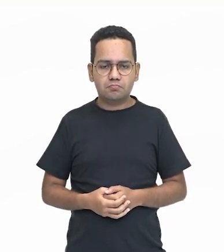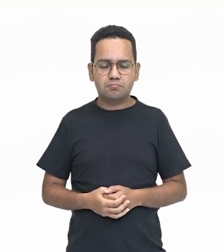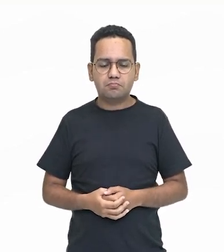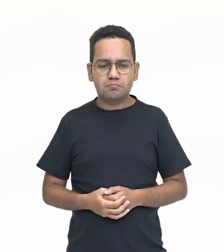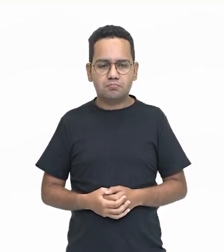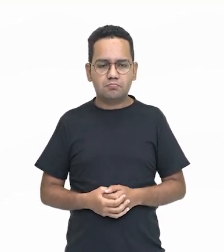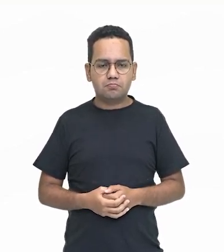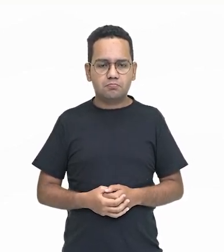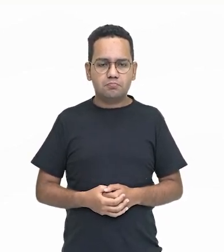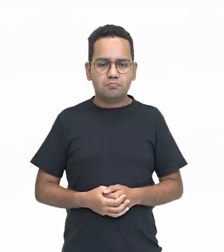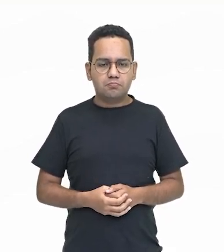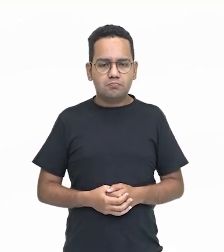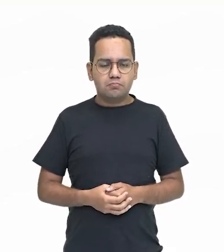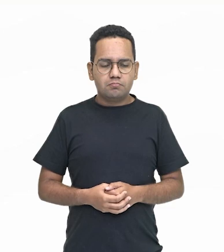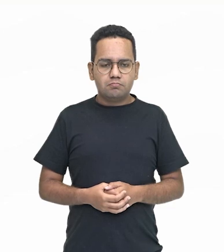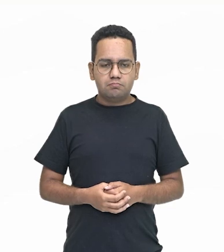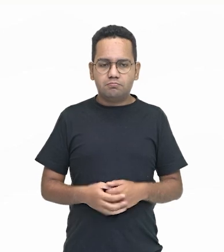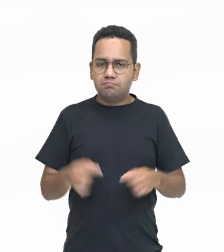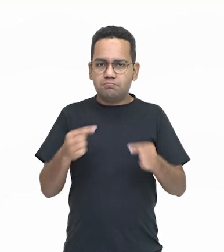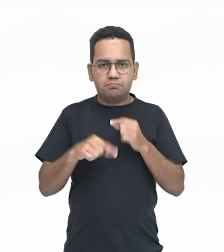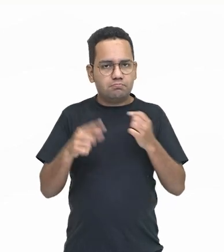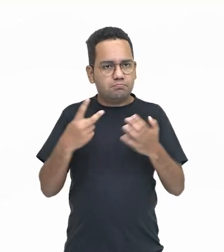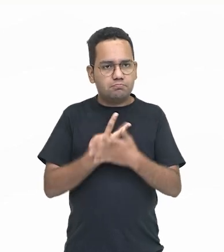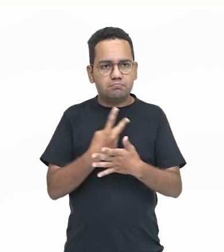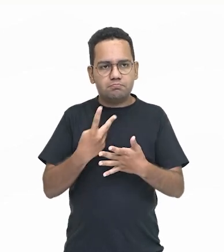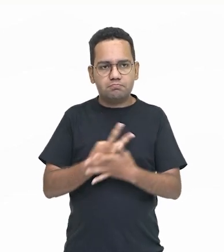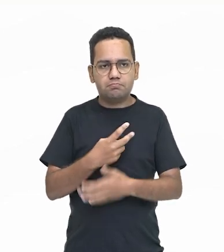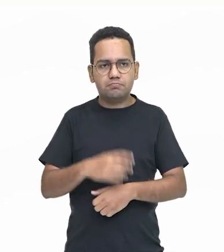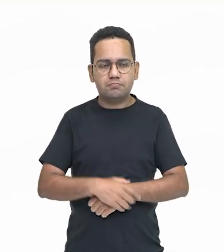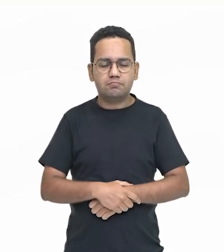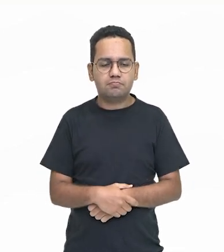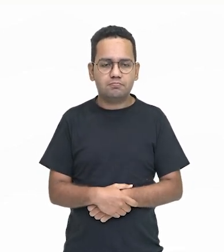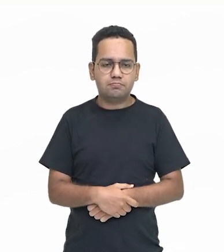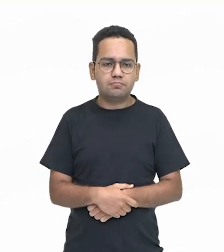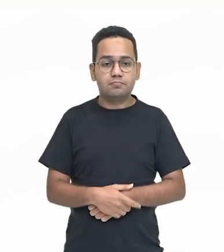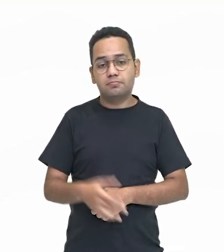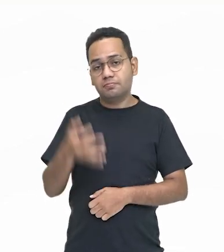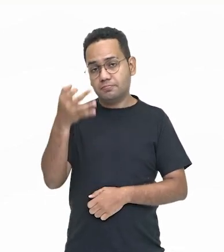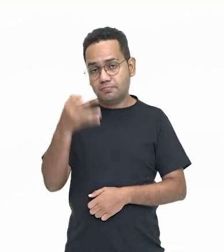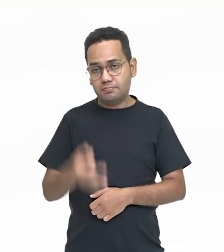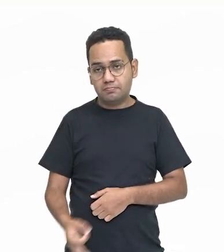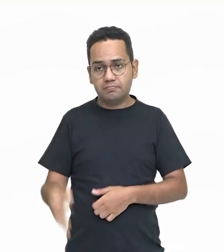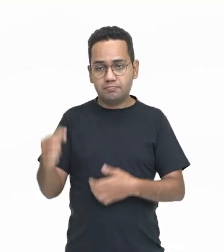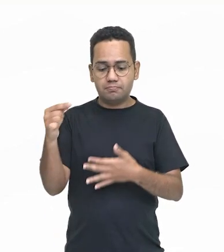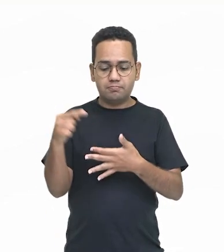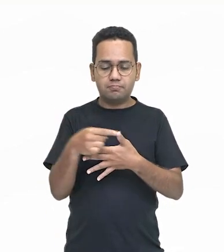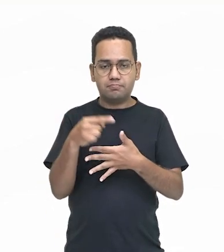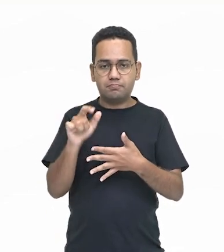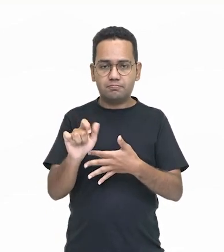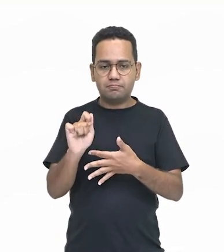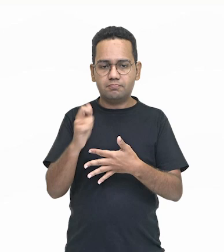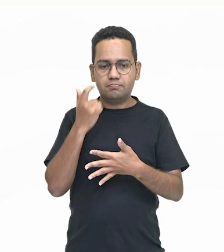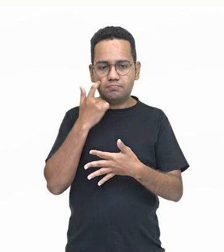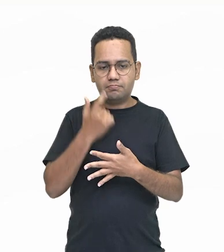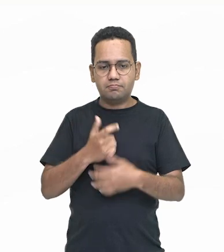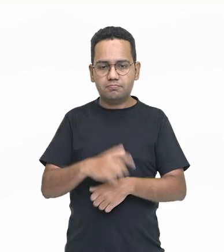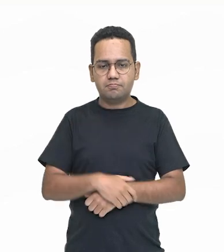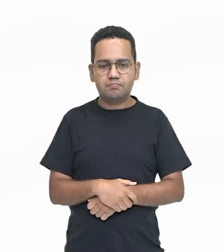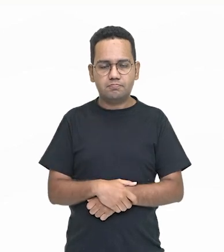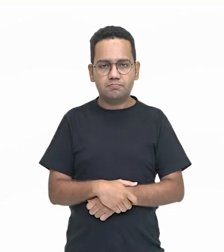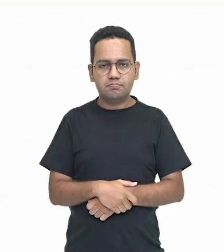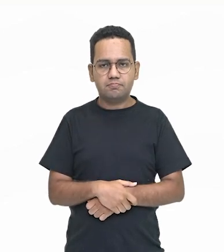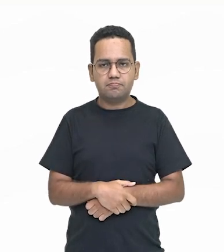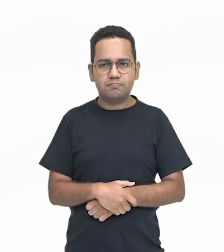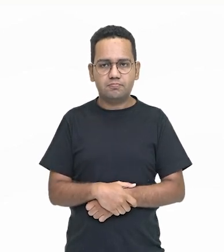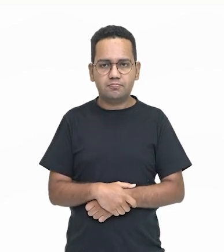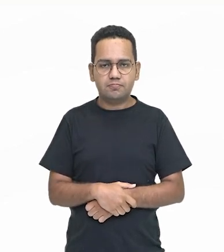frente pioneira também está errado, pessoal. Então, a resposta correta mesmo, gente, olha, vamos ver aqui no nosso gabarito, é